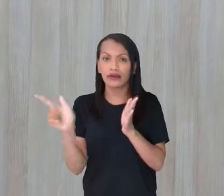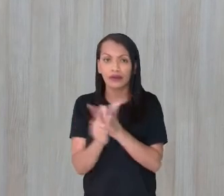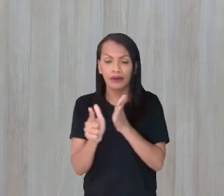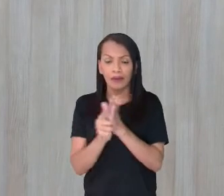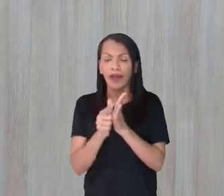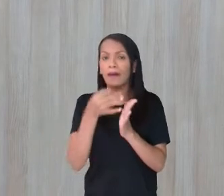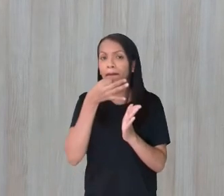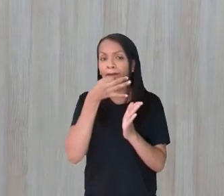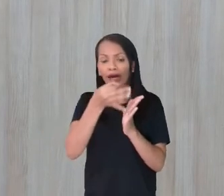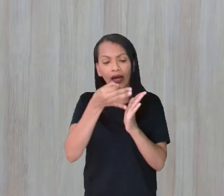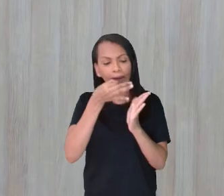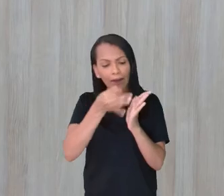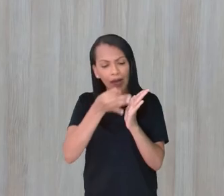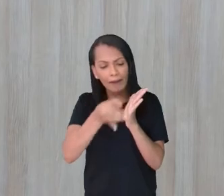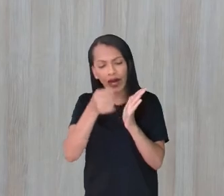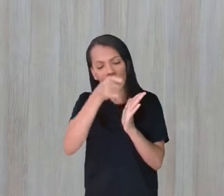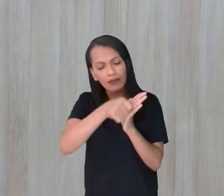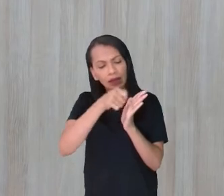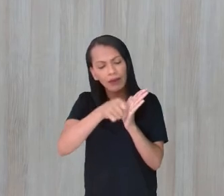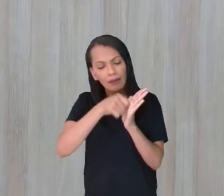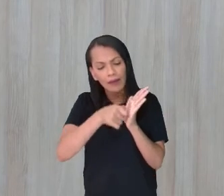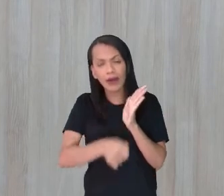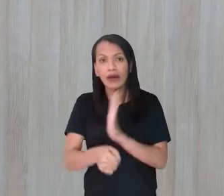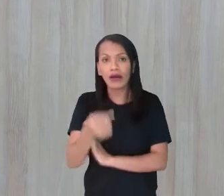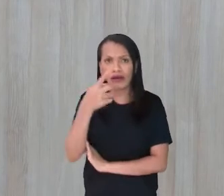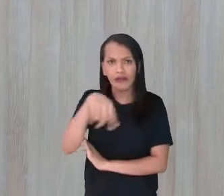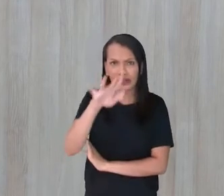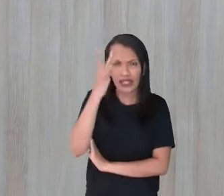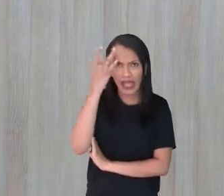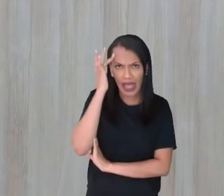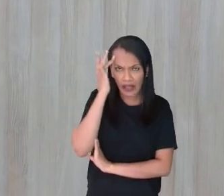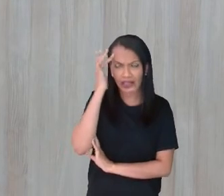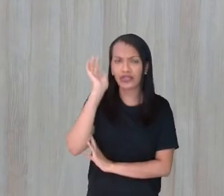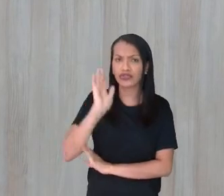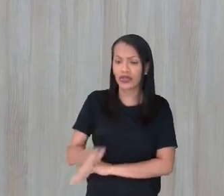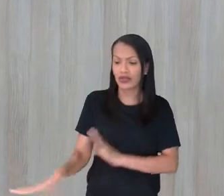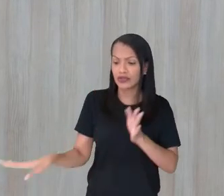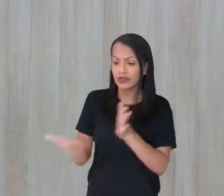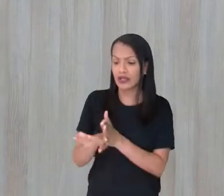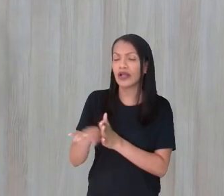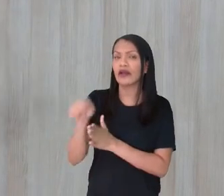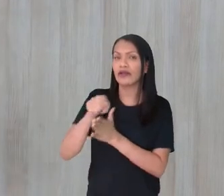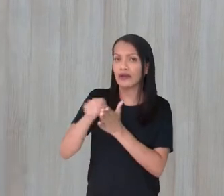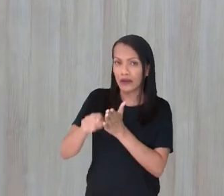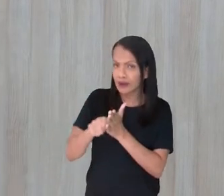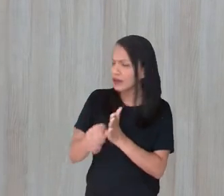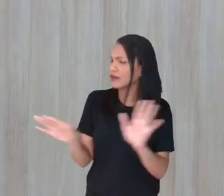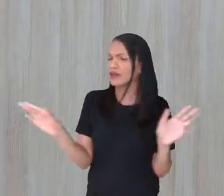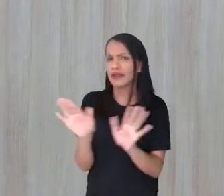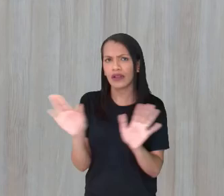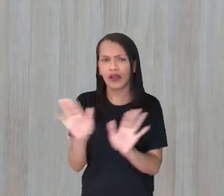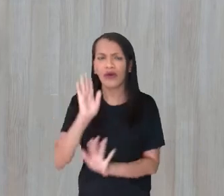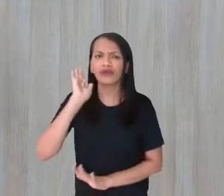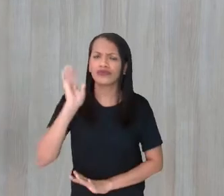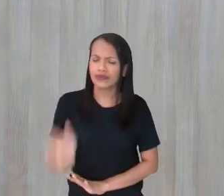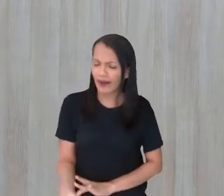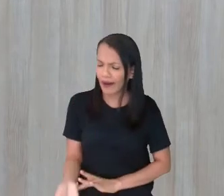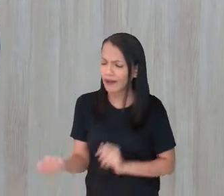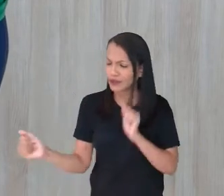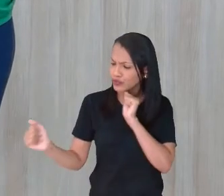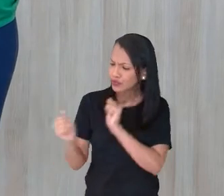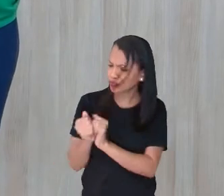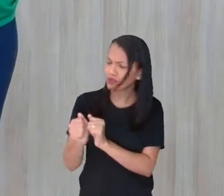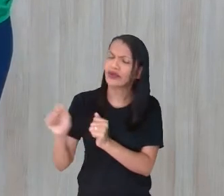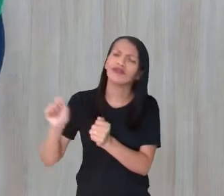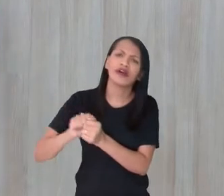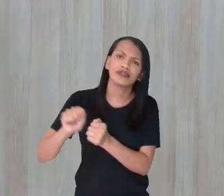vocês. E vocês acham que ela já chegou escrevendo desse jeito? Não, a gente apagou várias vezes, a gente refez o